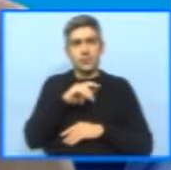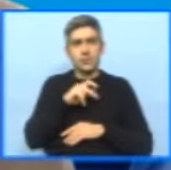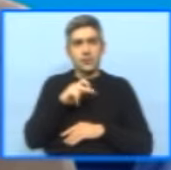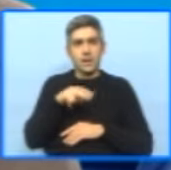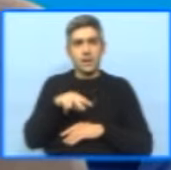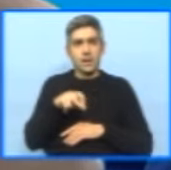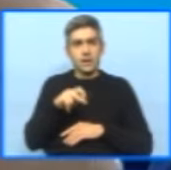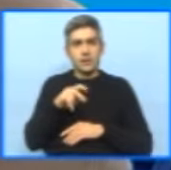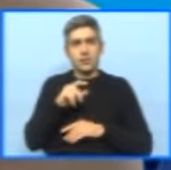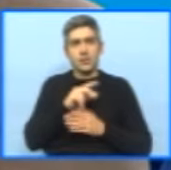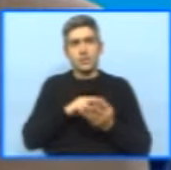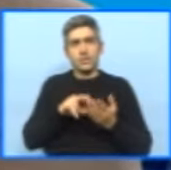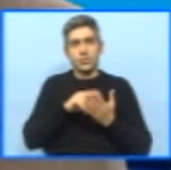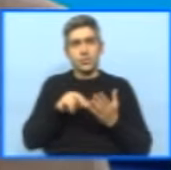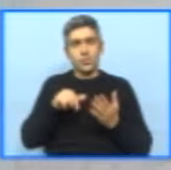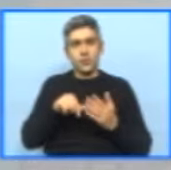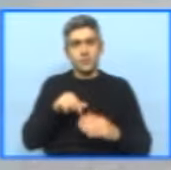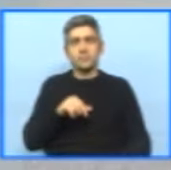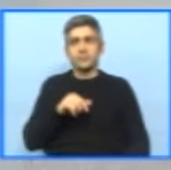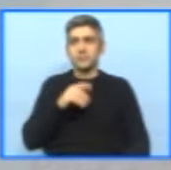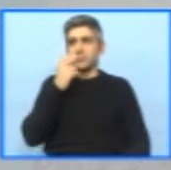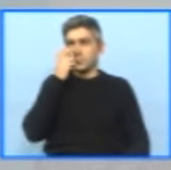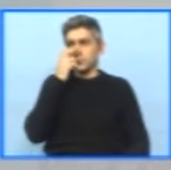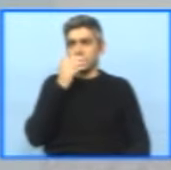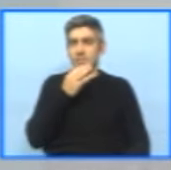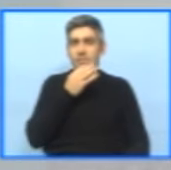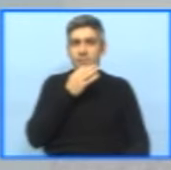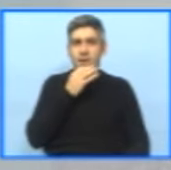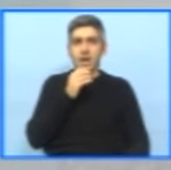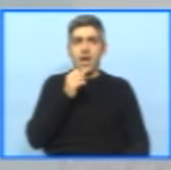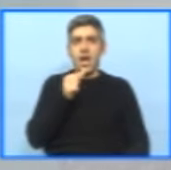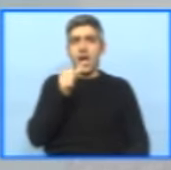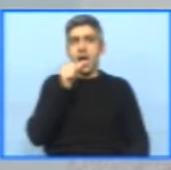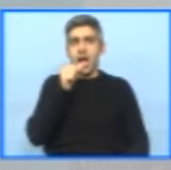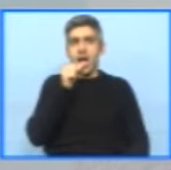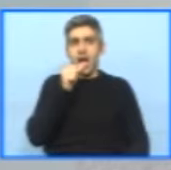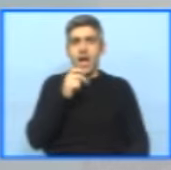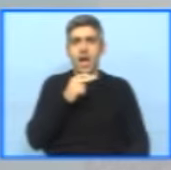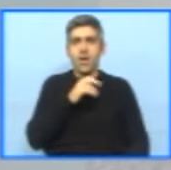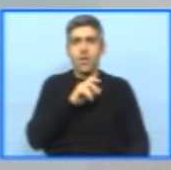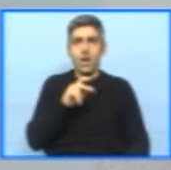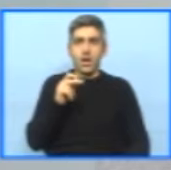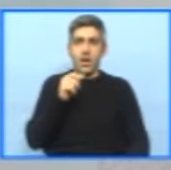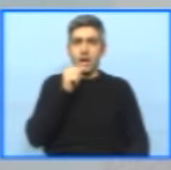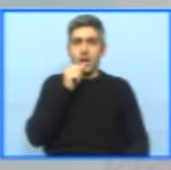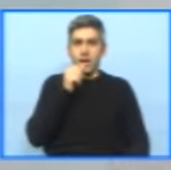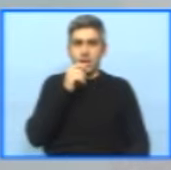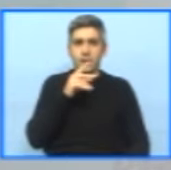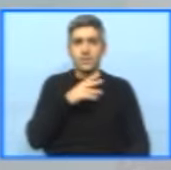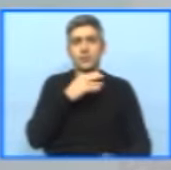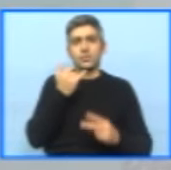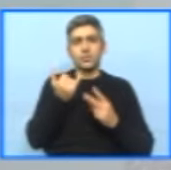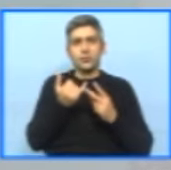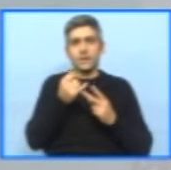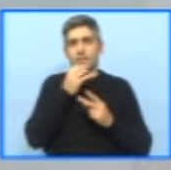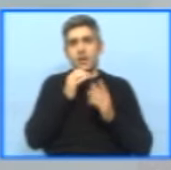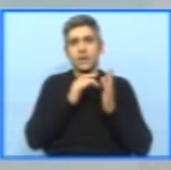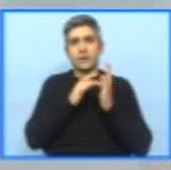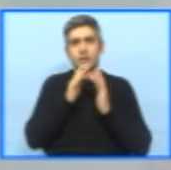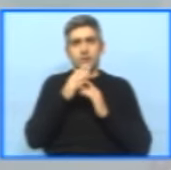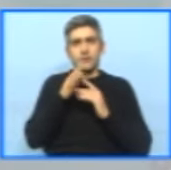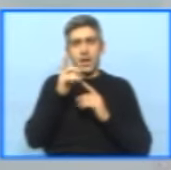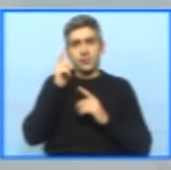hoje. Curiosamente, depois também a primeira fala de água, não é? O rochedo. E a segunda mais centrada em Jesus Cristo. E antes